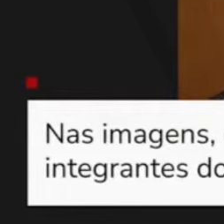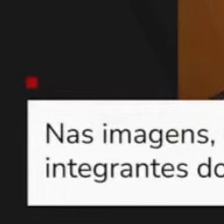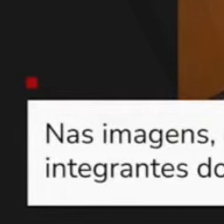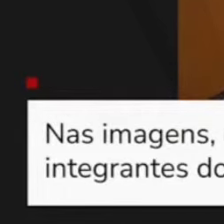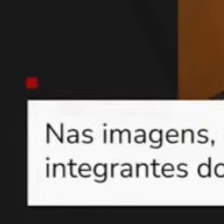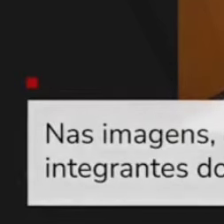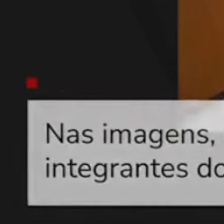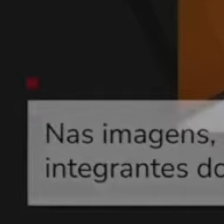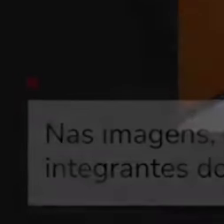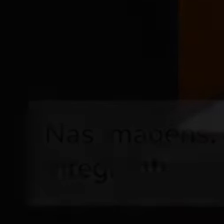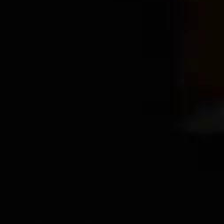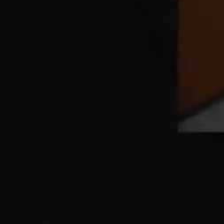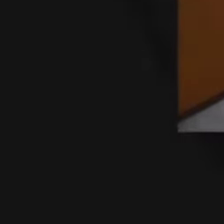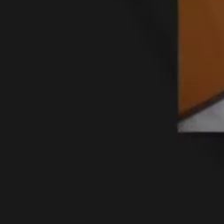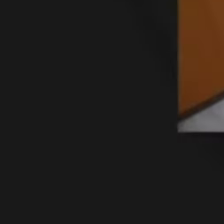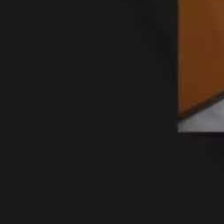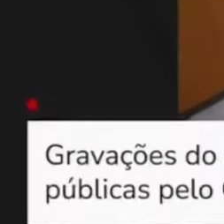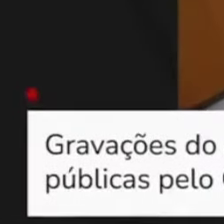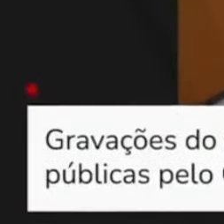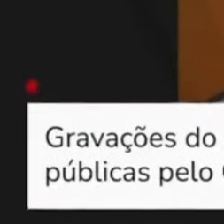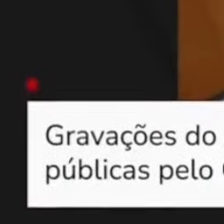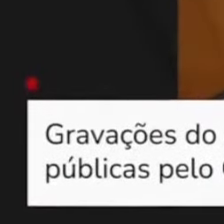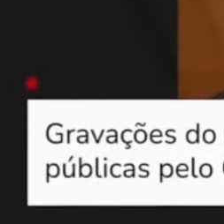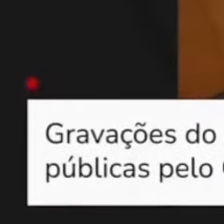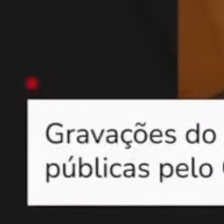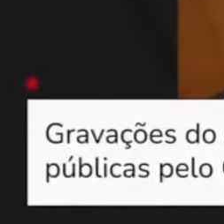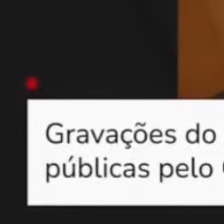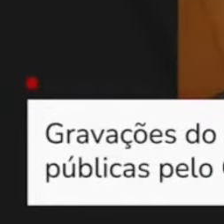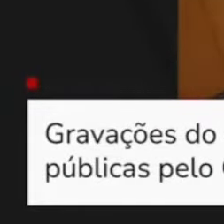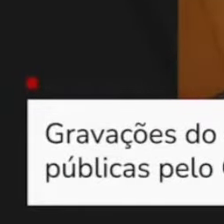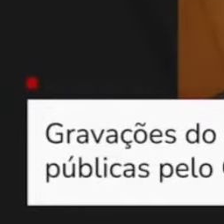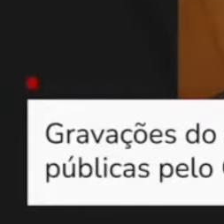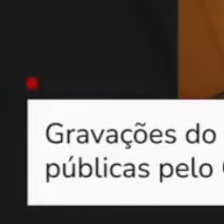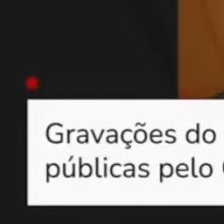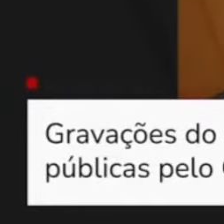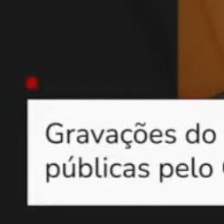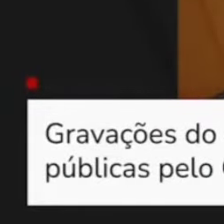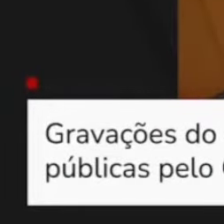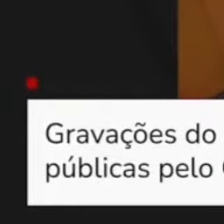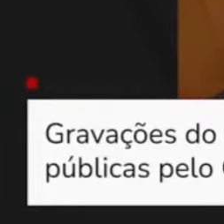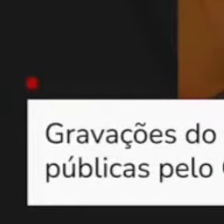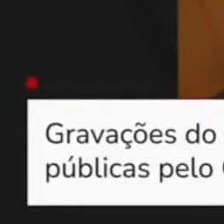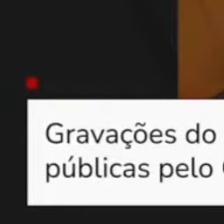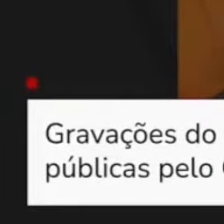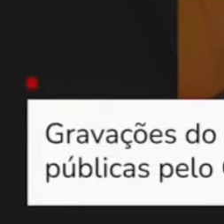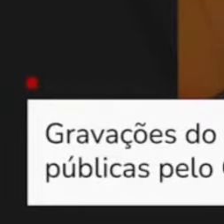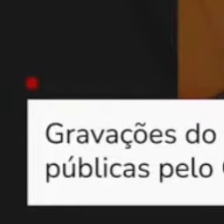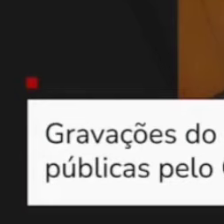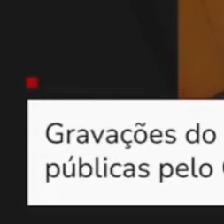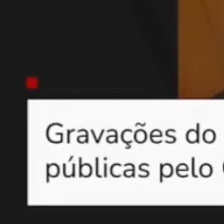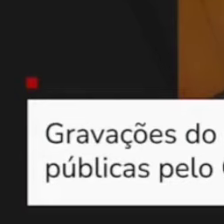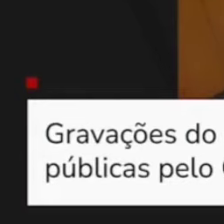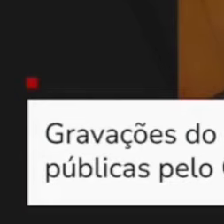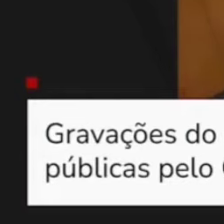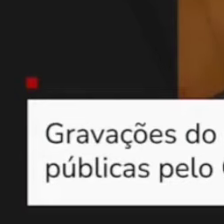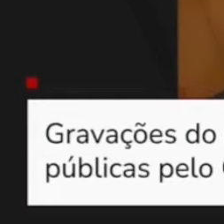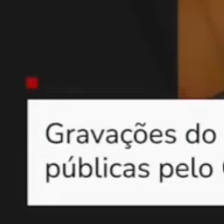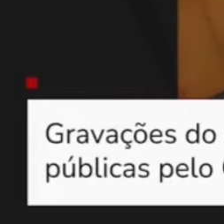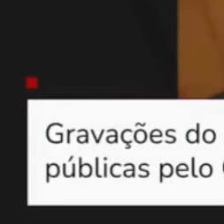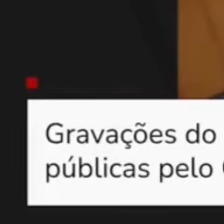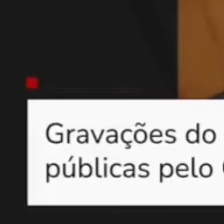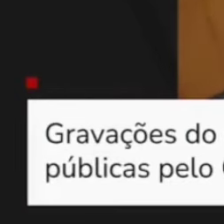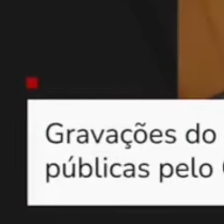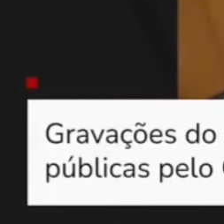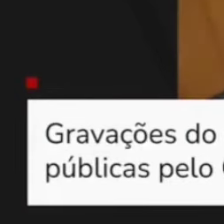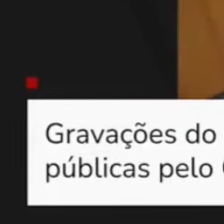Pelo contrário, a imagem mostra um clima tranquilo e, de certa maneira, até colaborativo. Eles olham